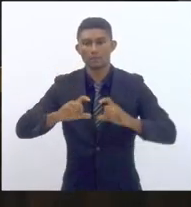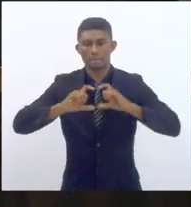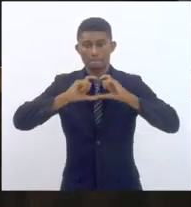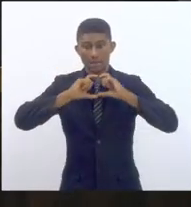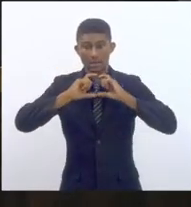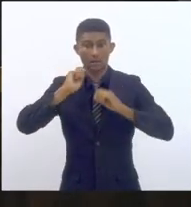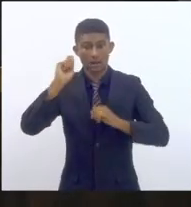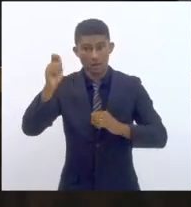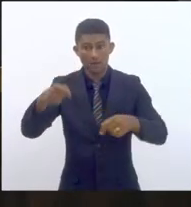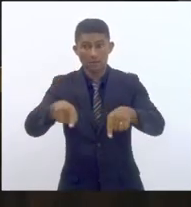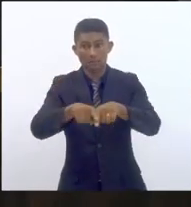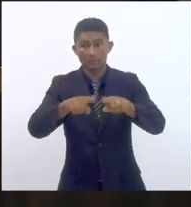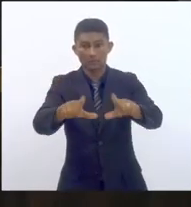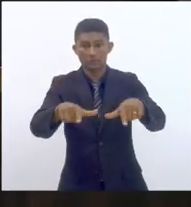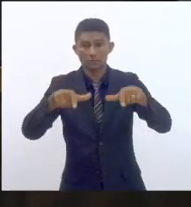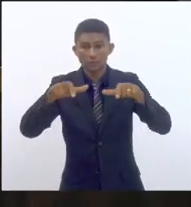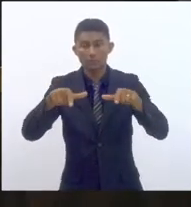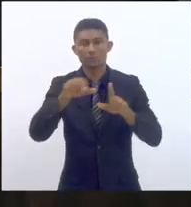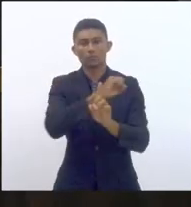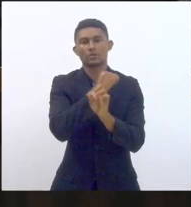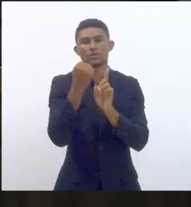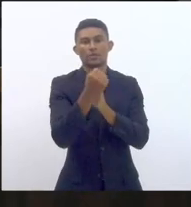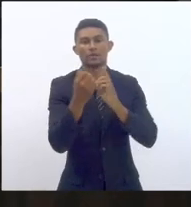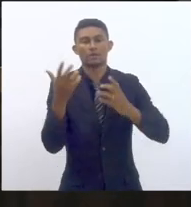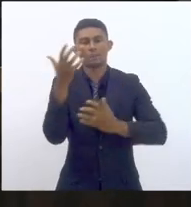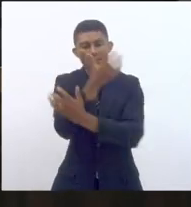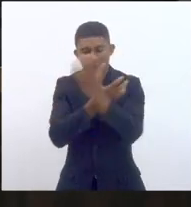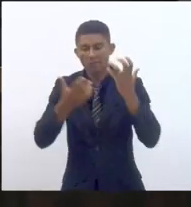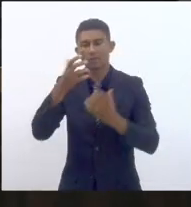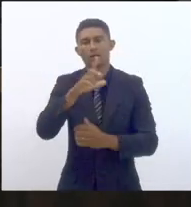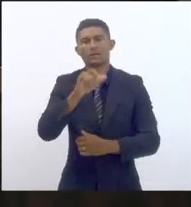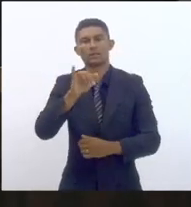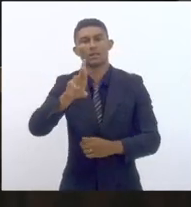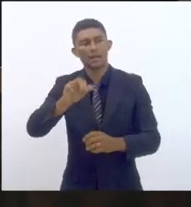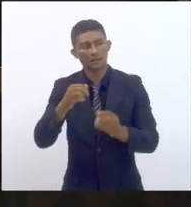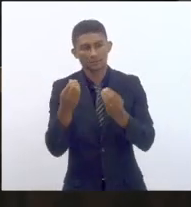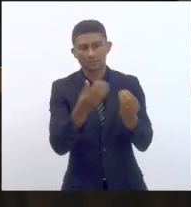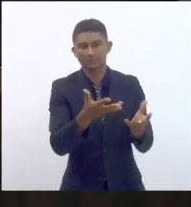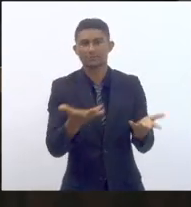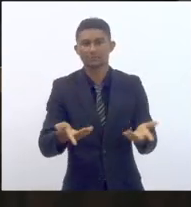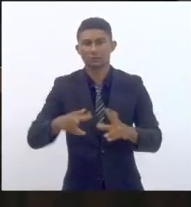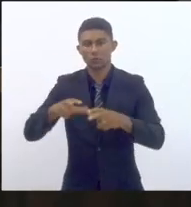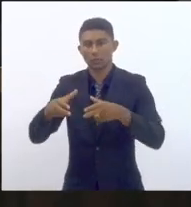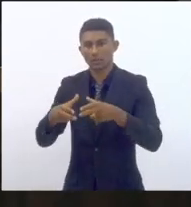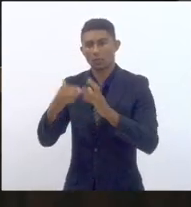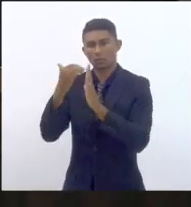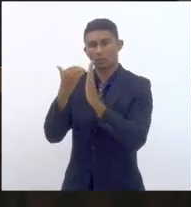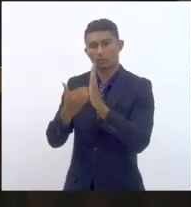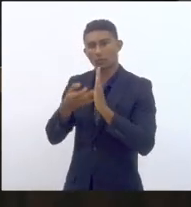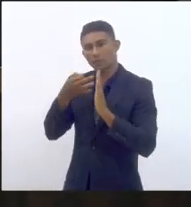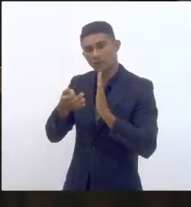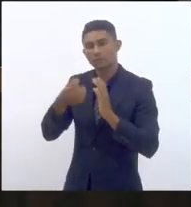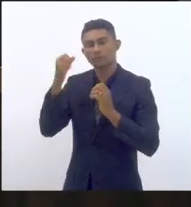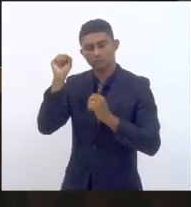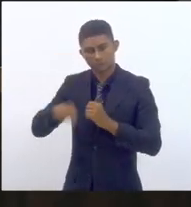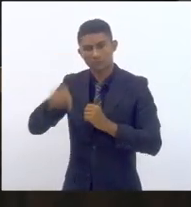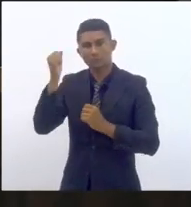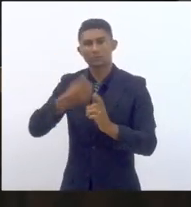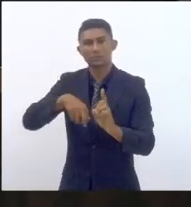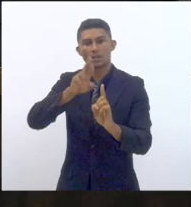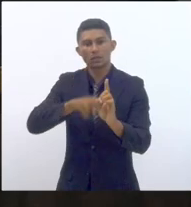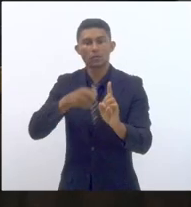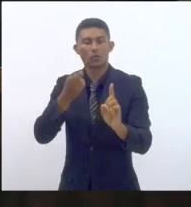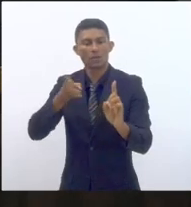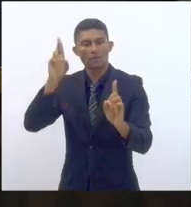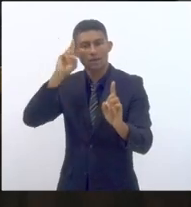diploma, Sociedade Musical Lira da Esperança, parecida da Comissão de Normas Internas e Proporções Externas, favorável, relator deputado Rosenberg Reis.